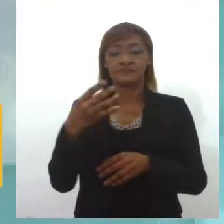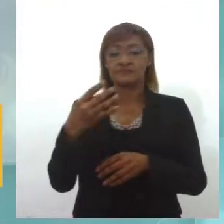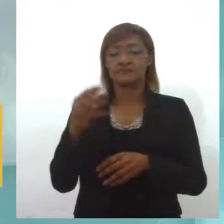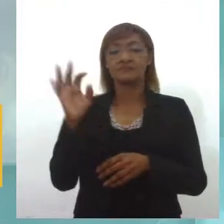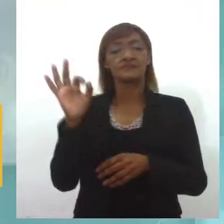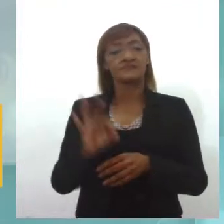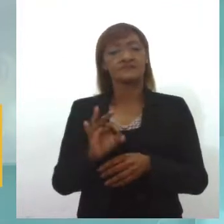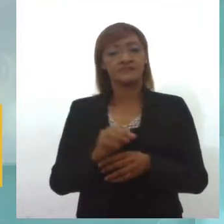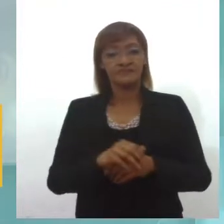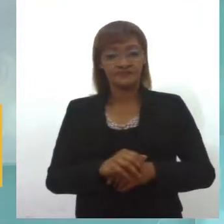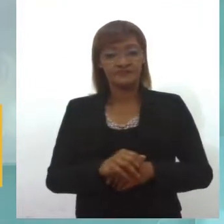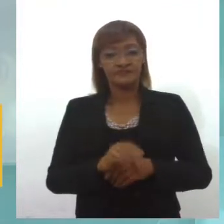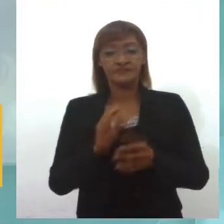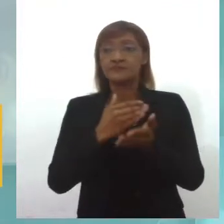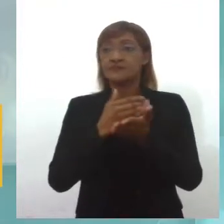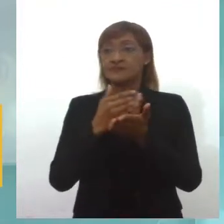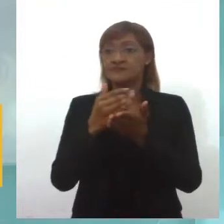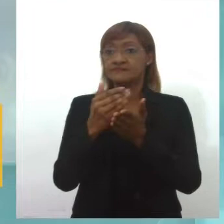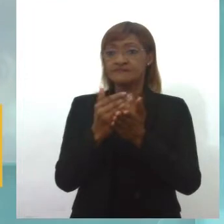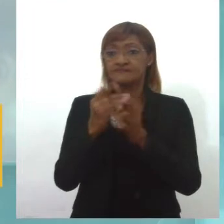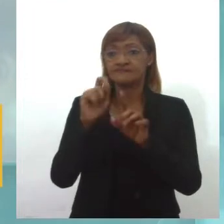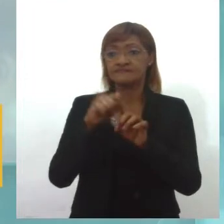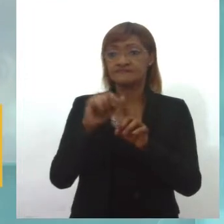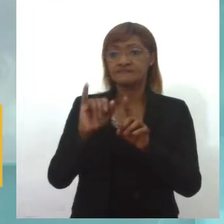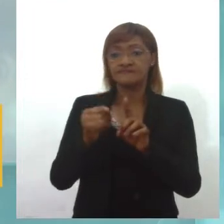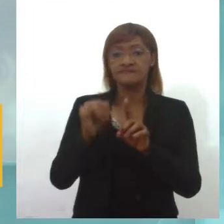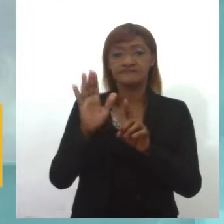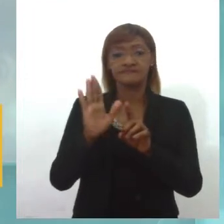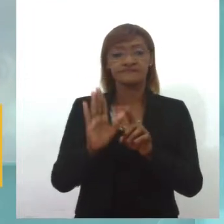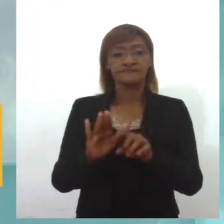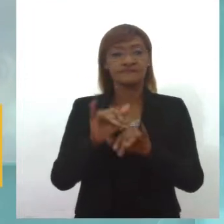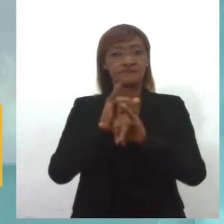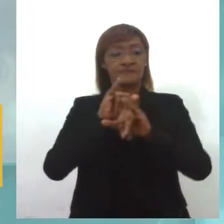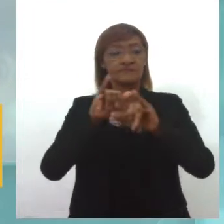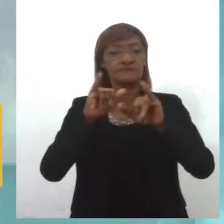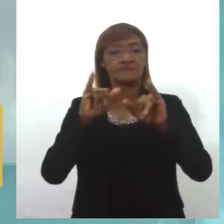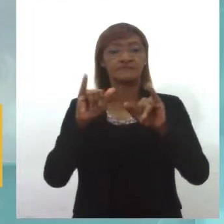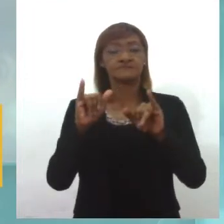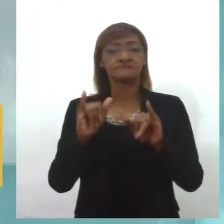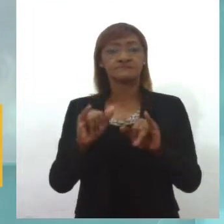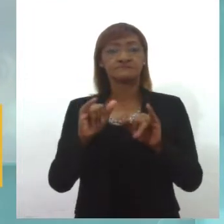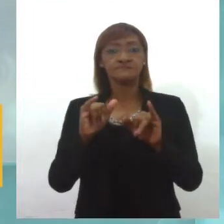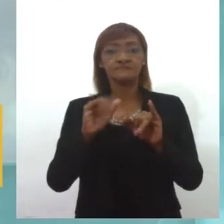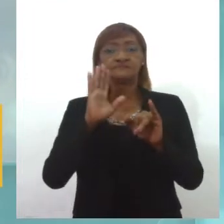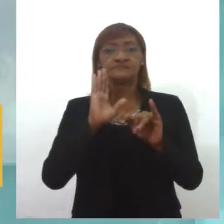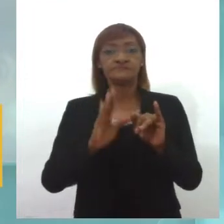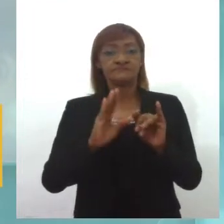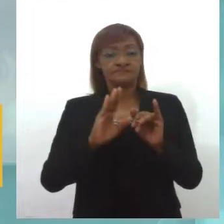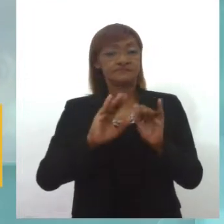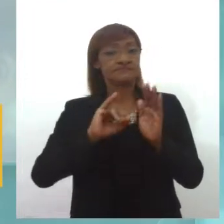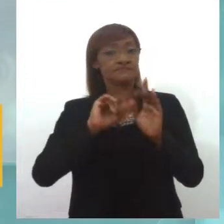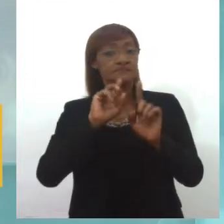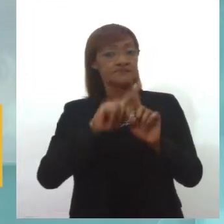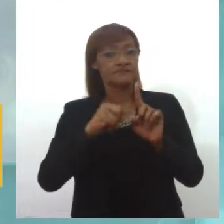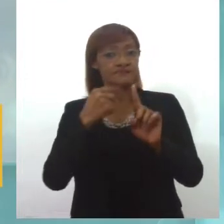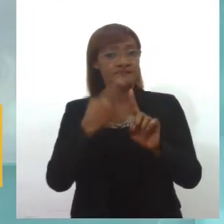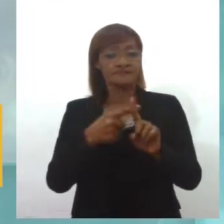46,4%. No início do mês, o governo federal anunciou o aumento na taxa de juros, alcançando